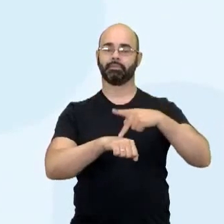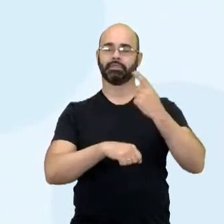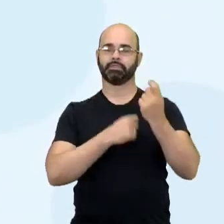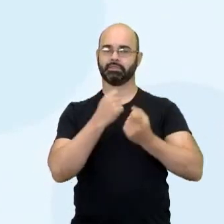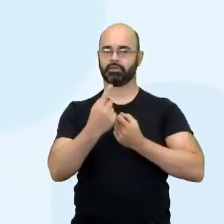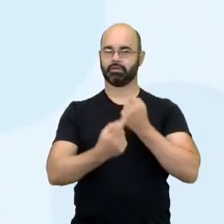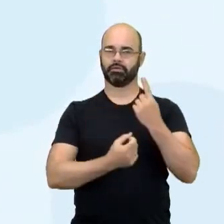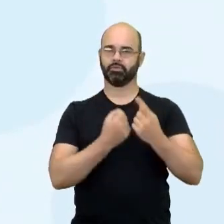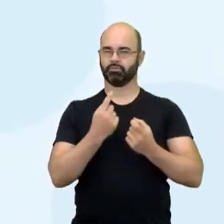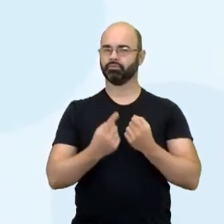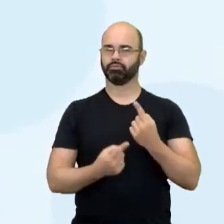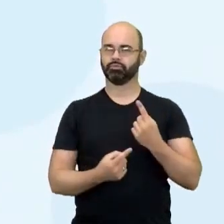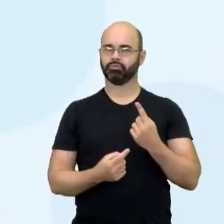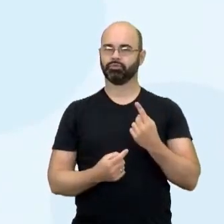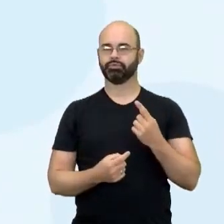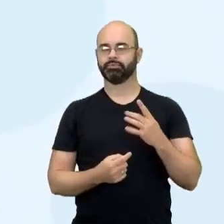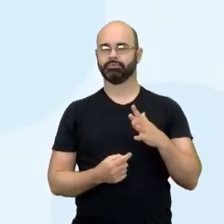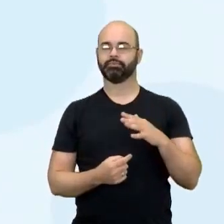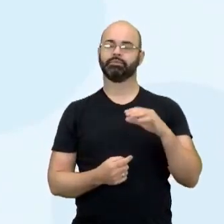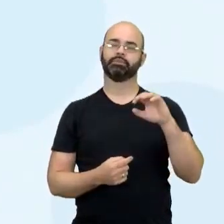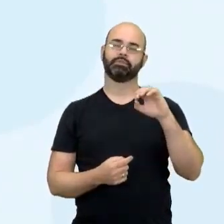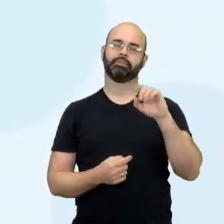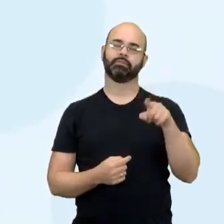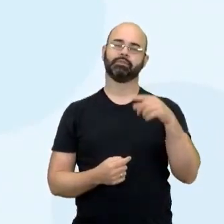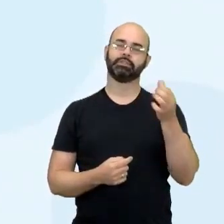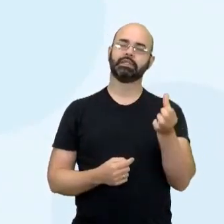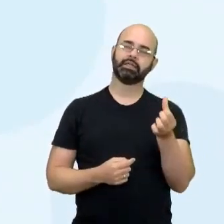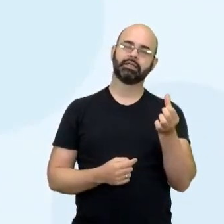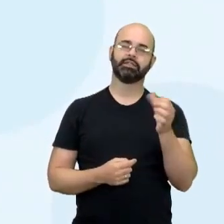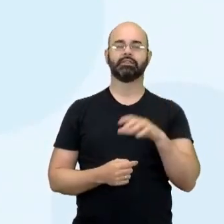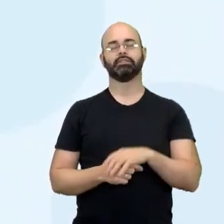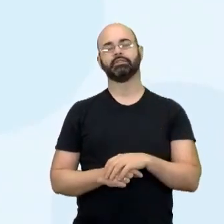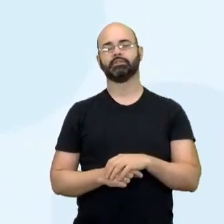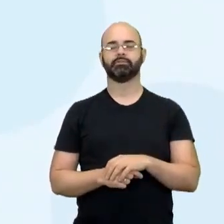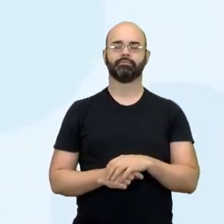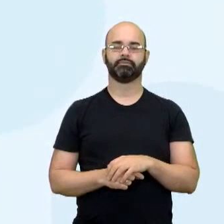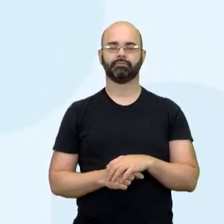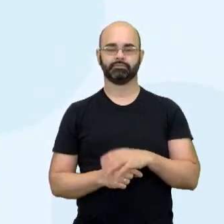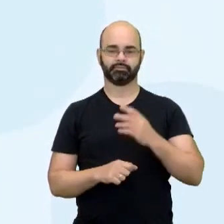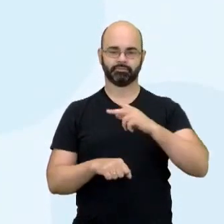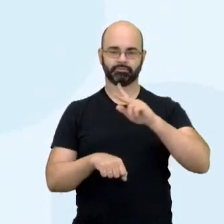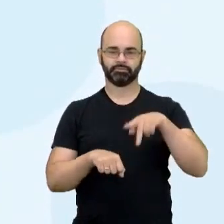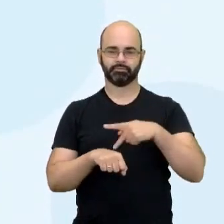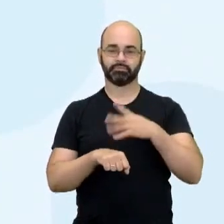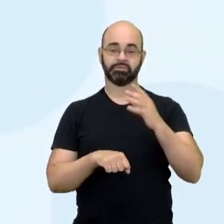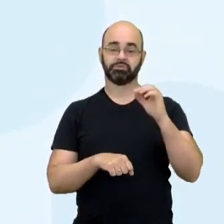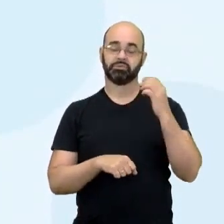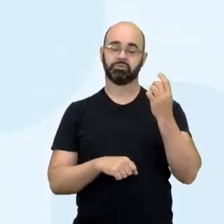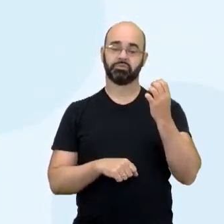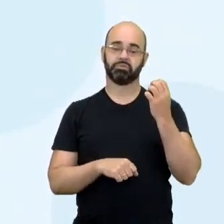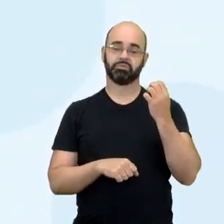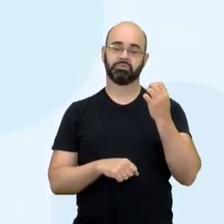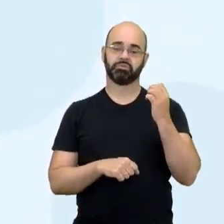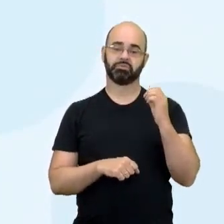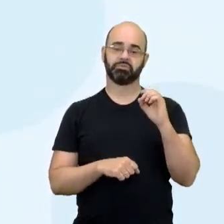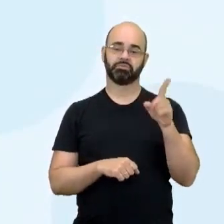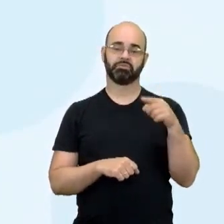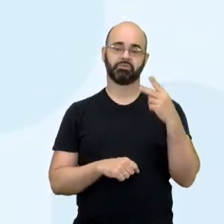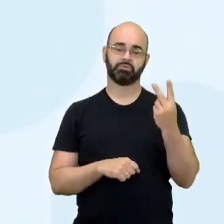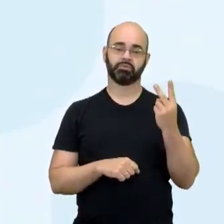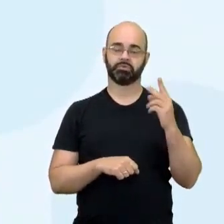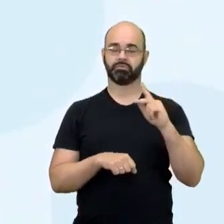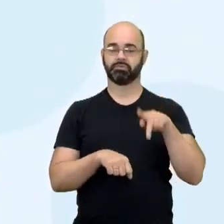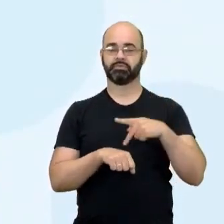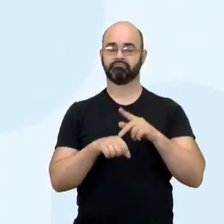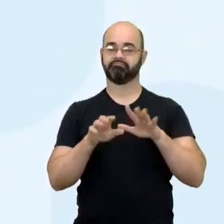que pode chegar a 0,6, vai depender aí do país, 1,2, né? depende muito dos países. Já